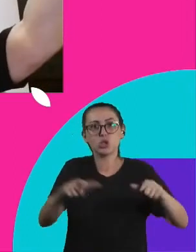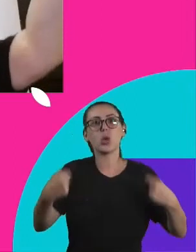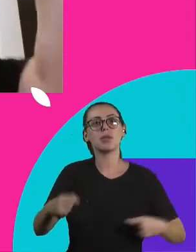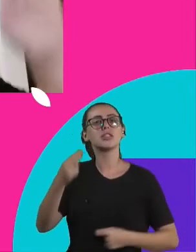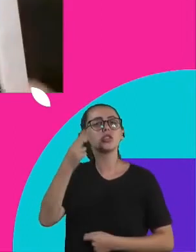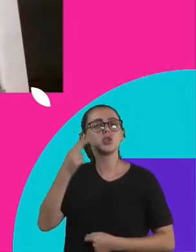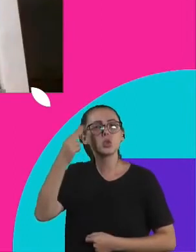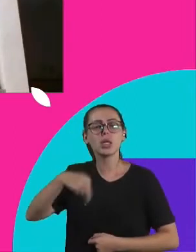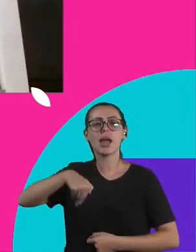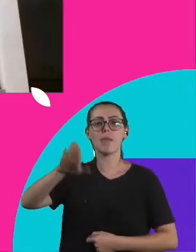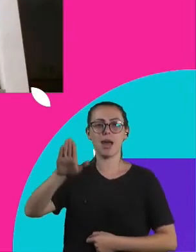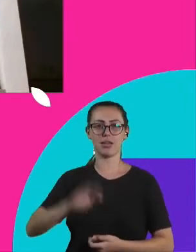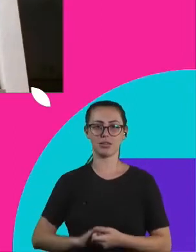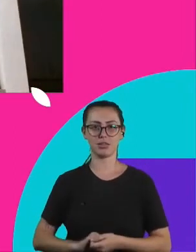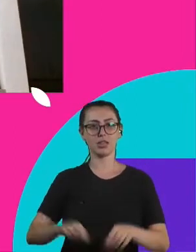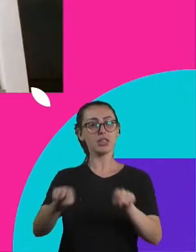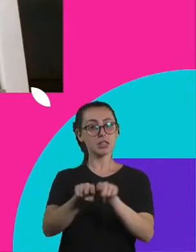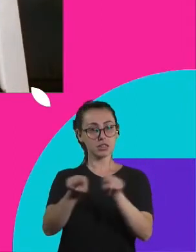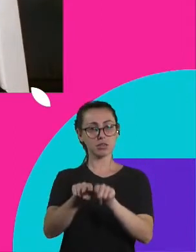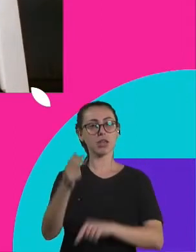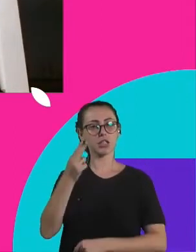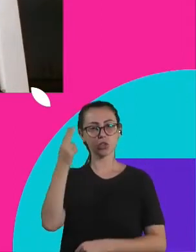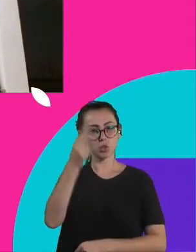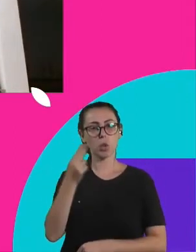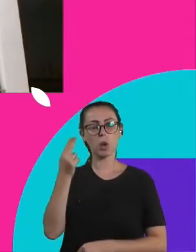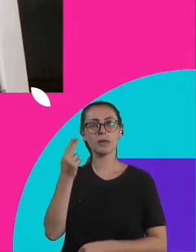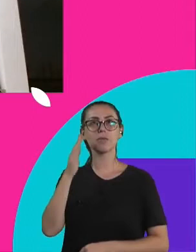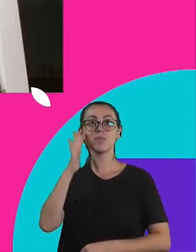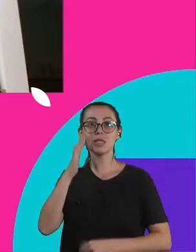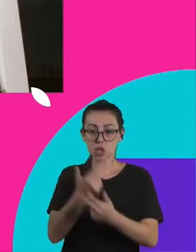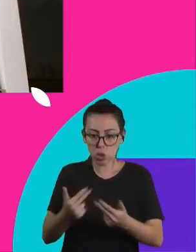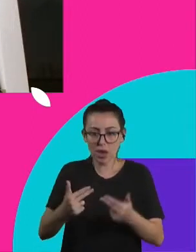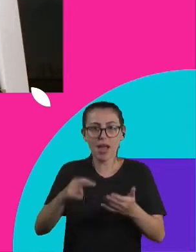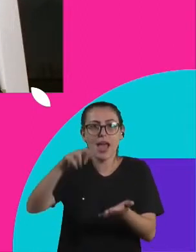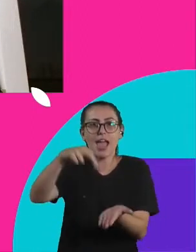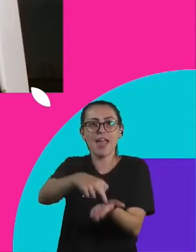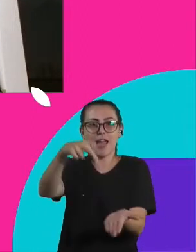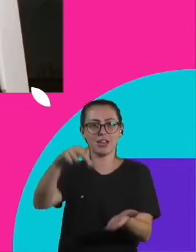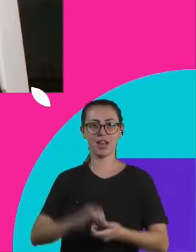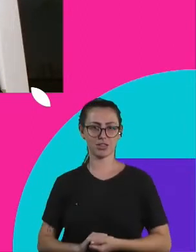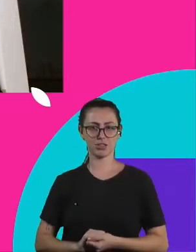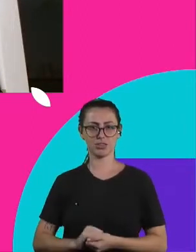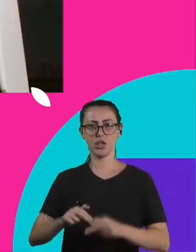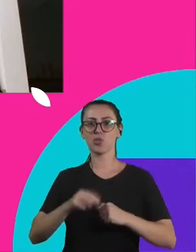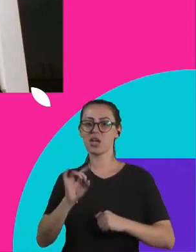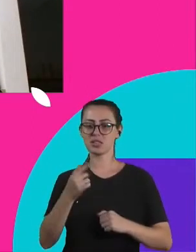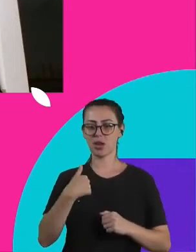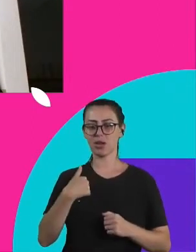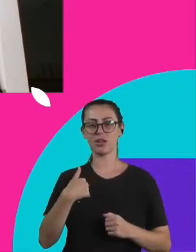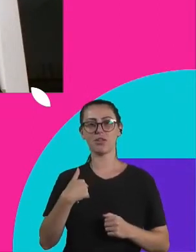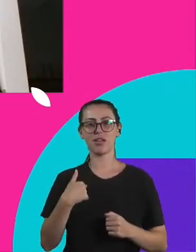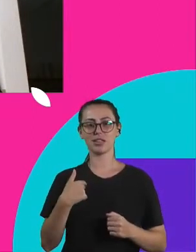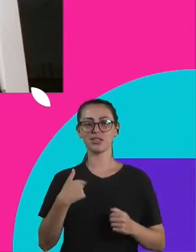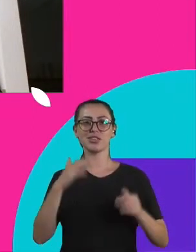que elas sonhem a partir de possibilidades reais, porque senão fica um sonho tão distante. É como você sonhar que